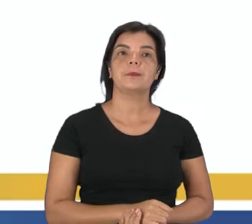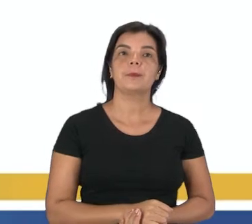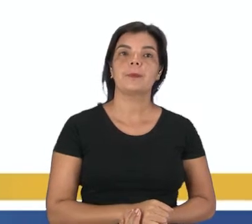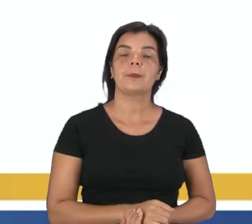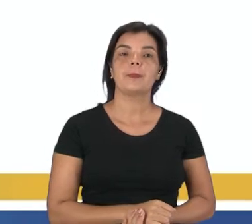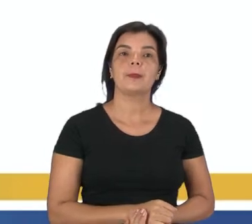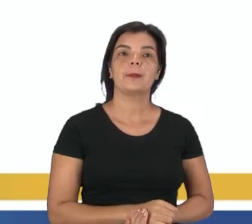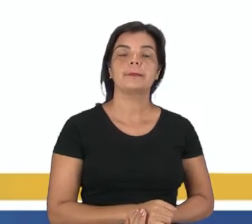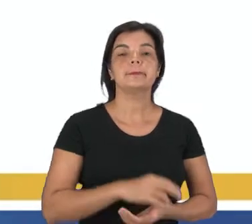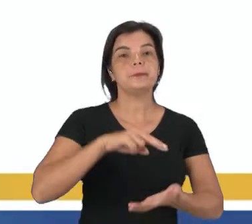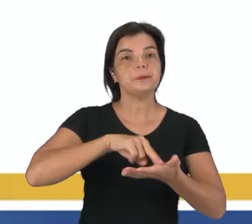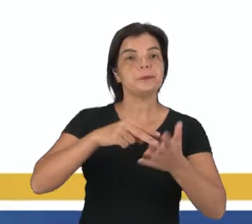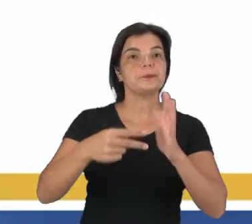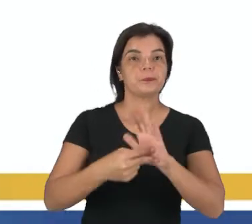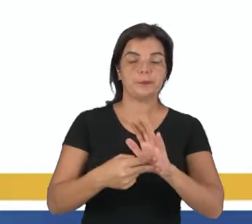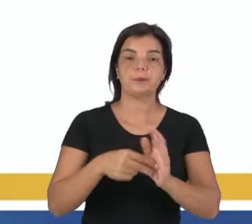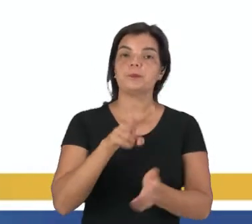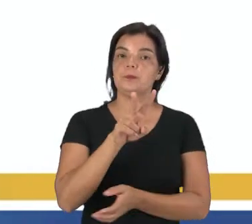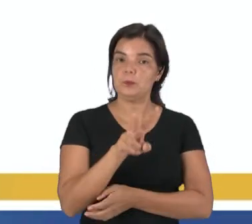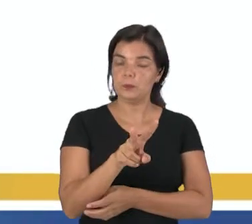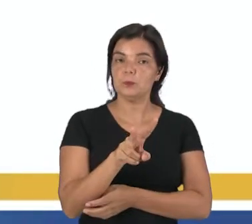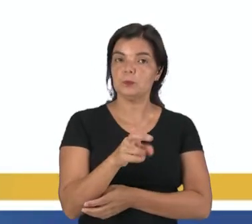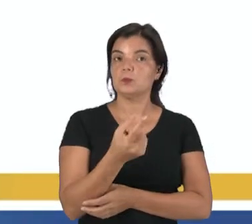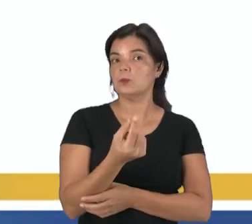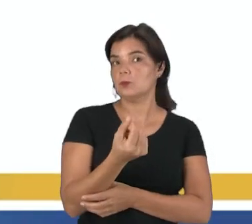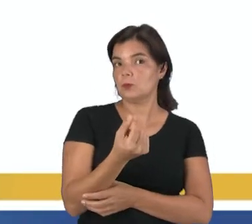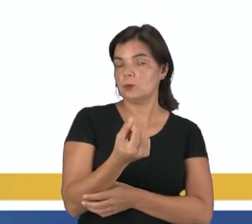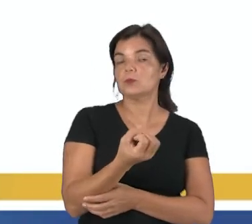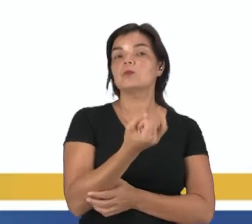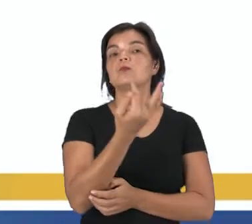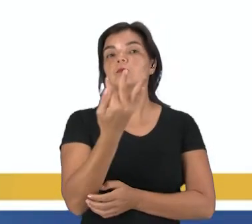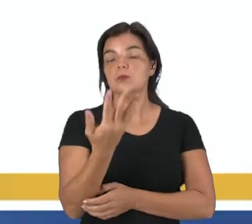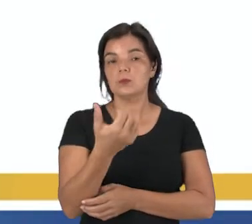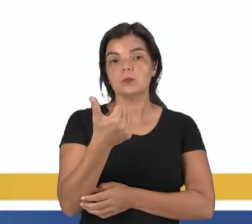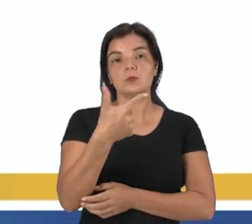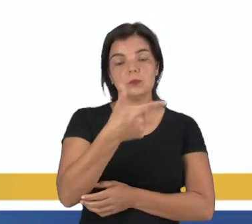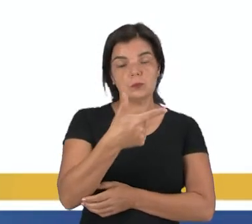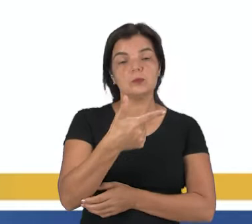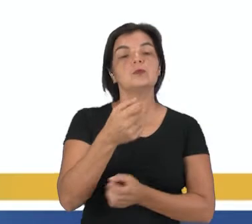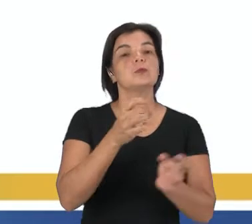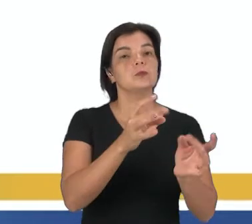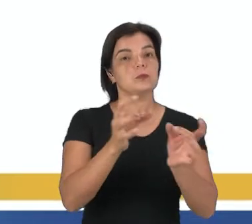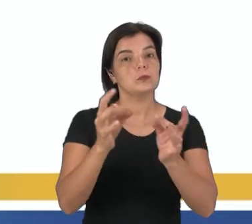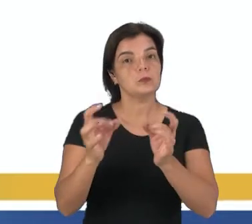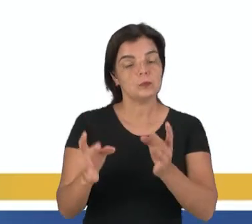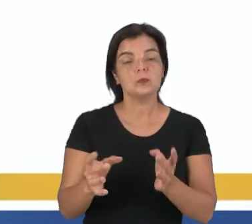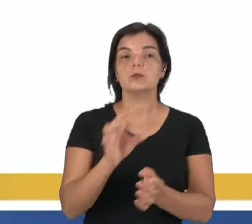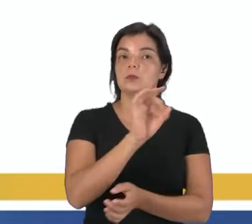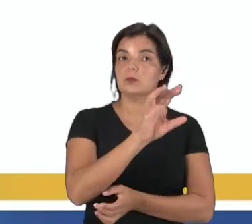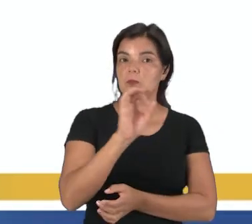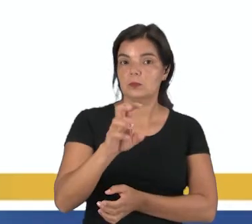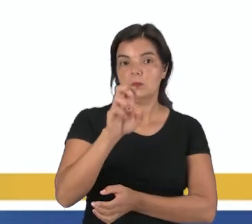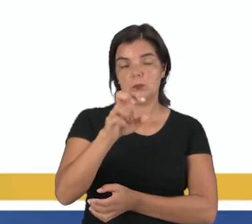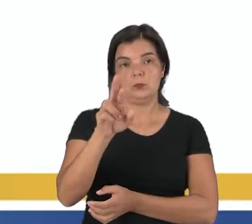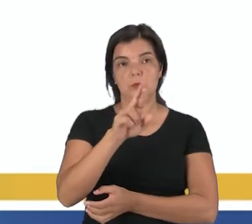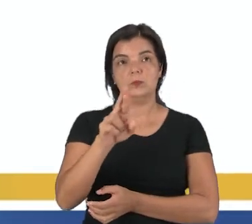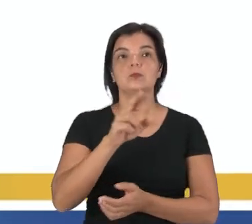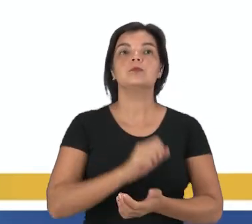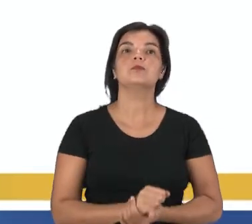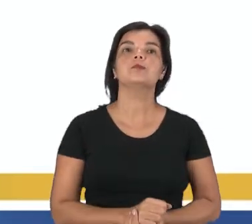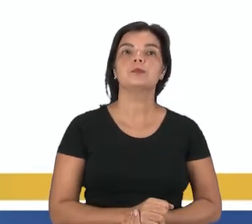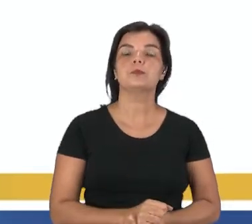N. Ou seja, o valor vai depender de quantas dúzias ele vai querer, sabendo que cada dúzia é igual a 5